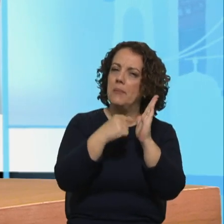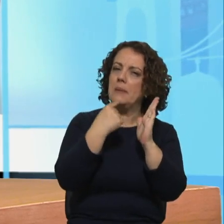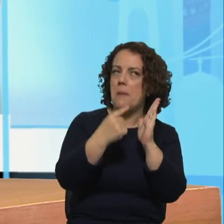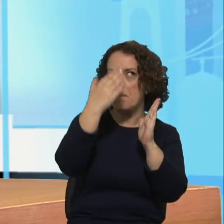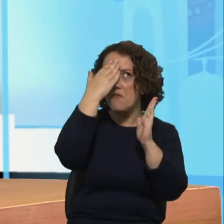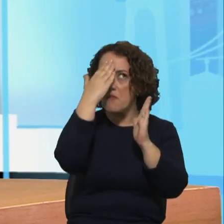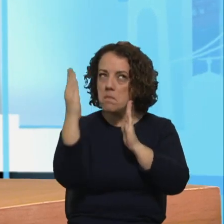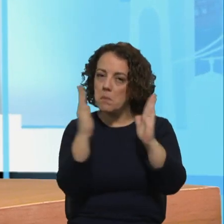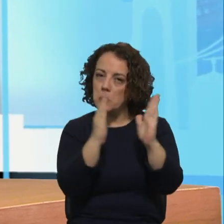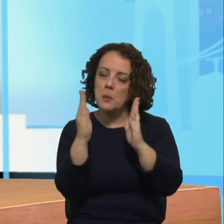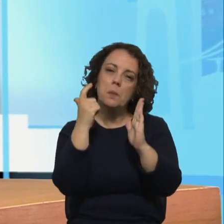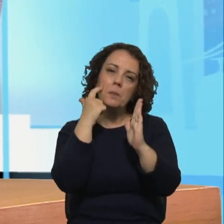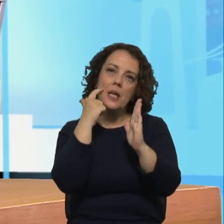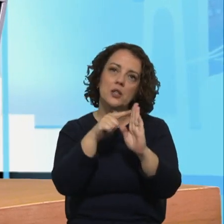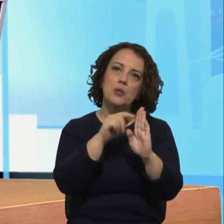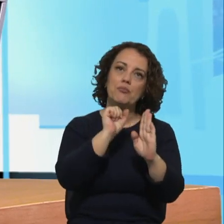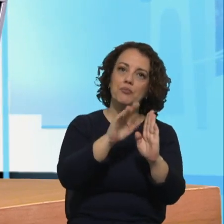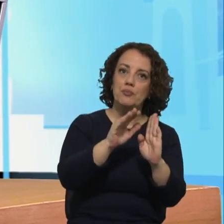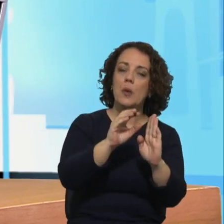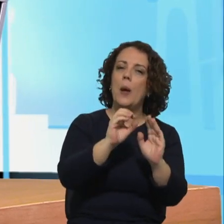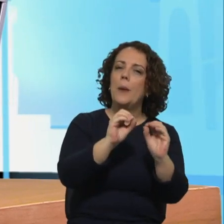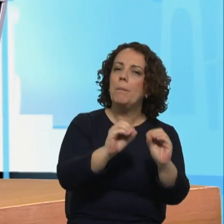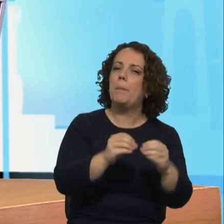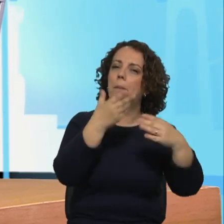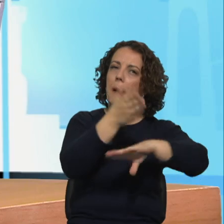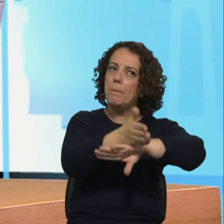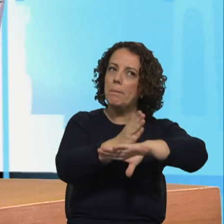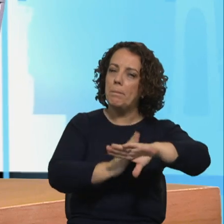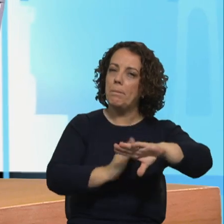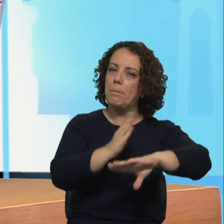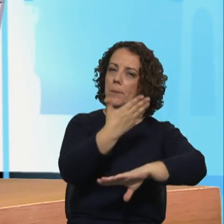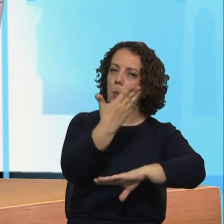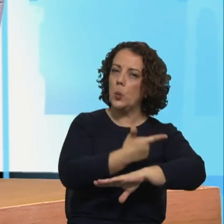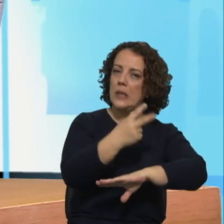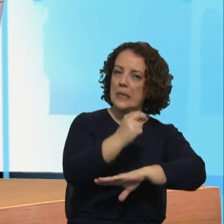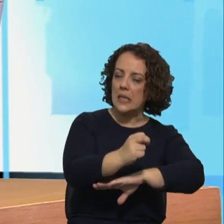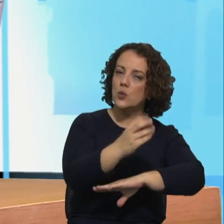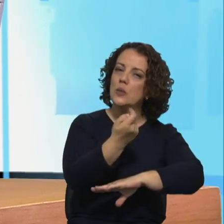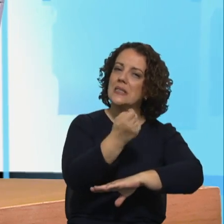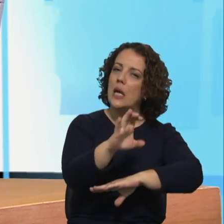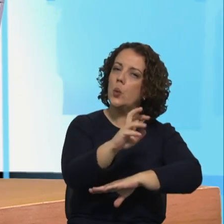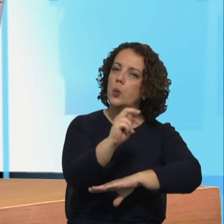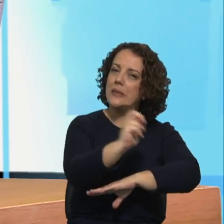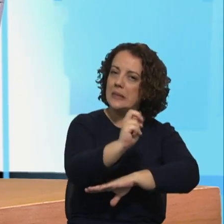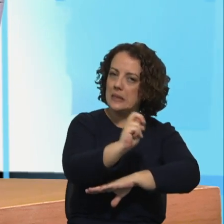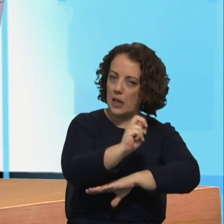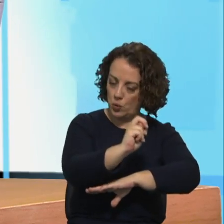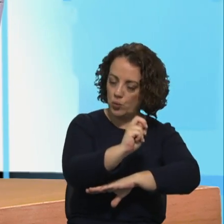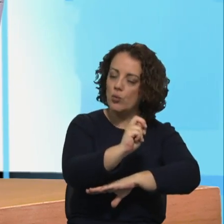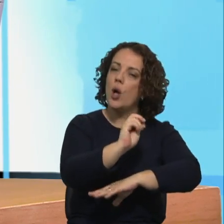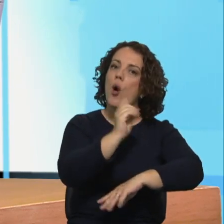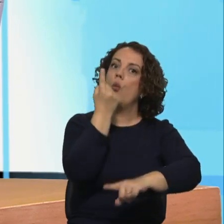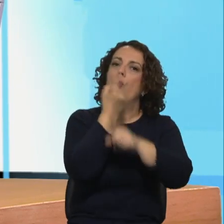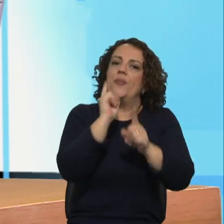mais ou menos, é do primeiro quartel do século III, depois de uma única celebração, tentou-se